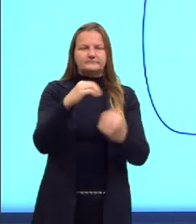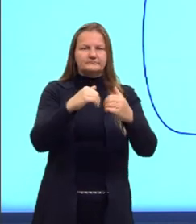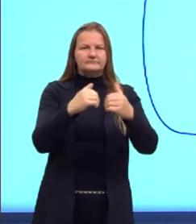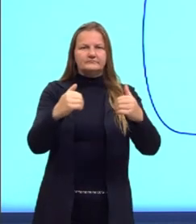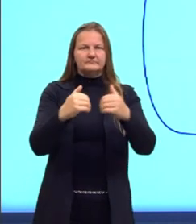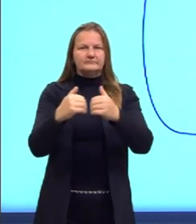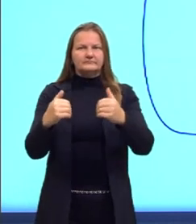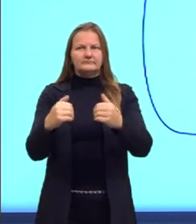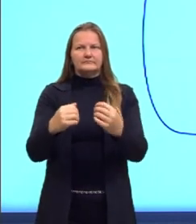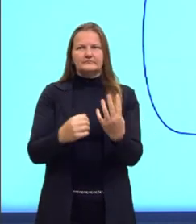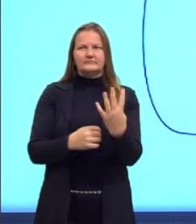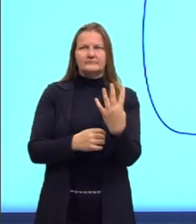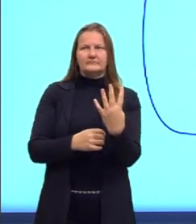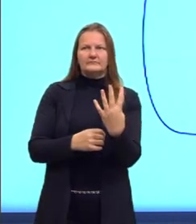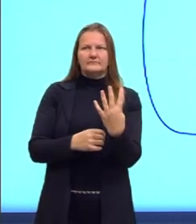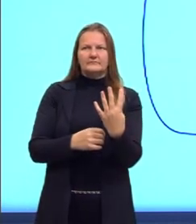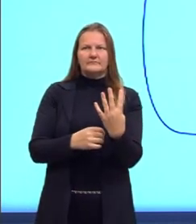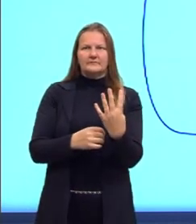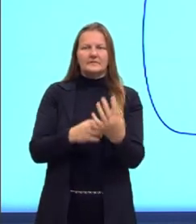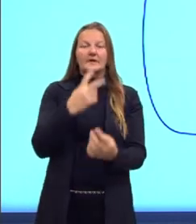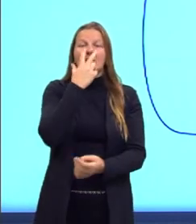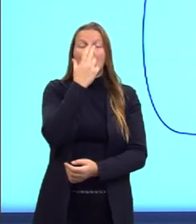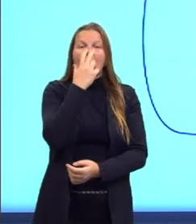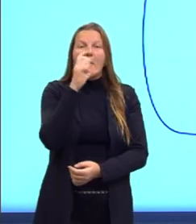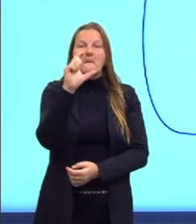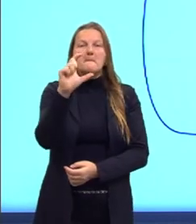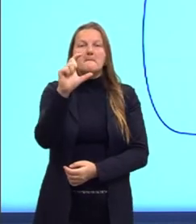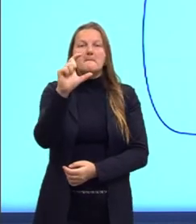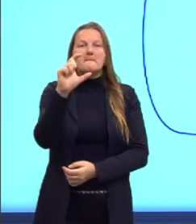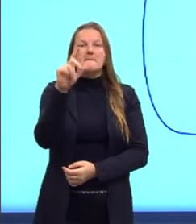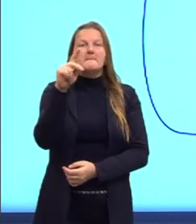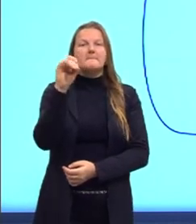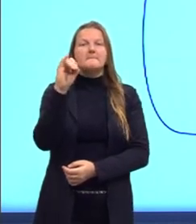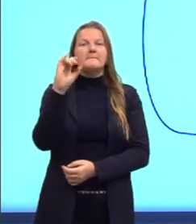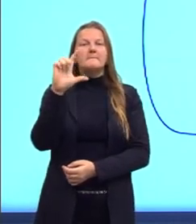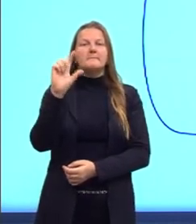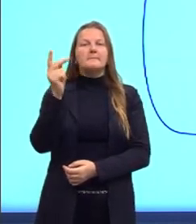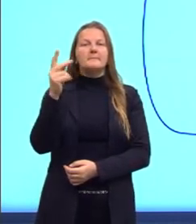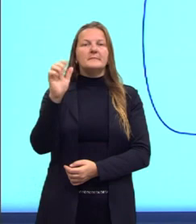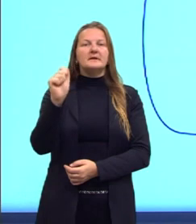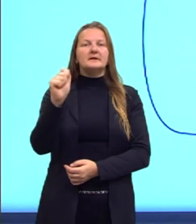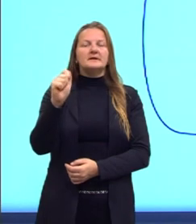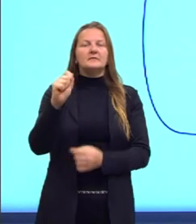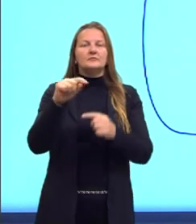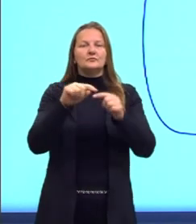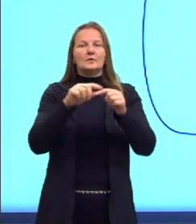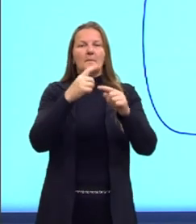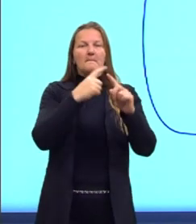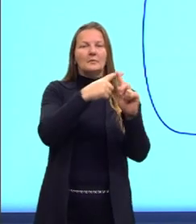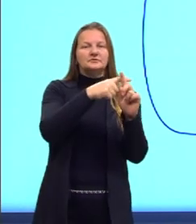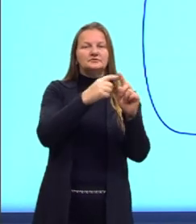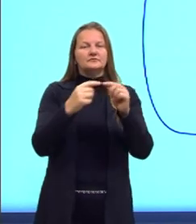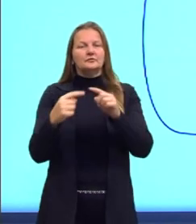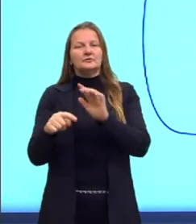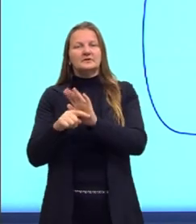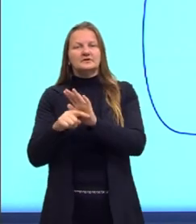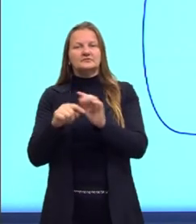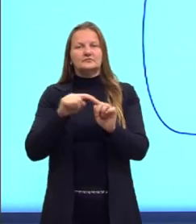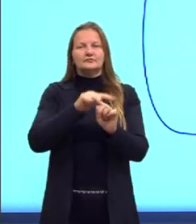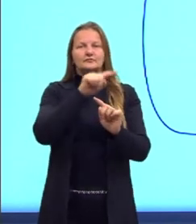separados é isso aqui representa uma pilha a porque a pilha nada mais é do que a conversão da energia química